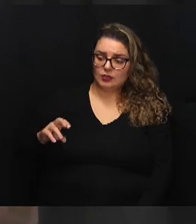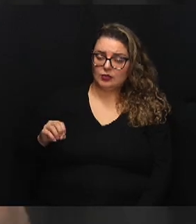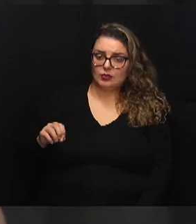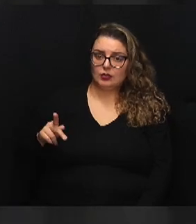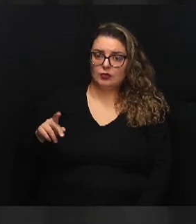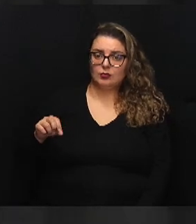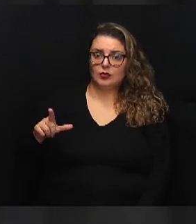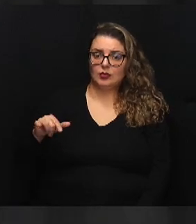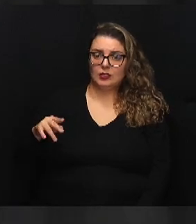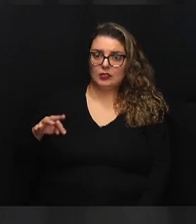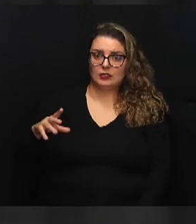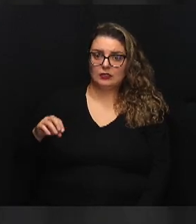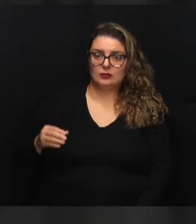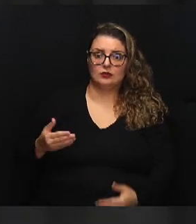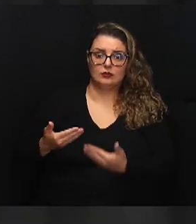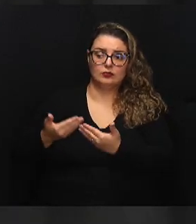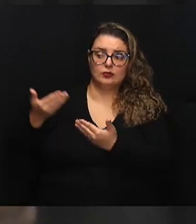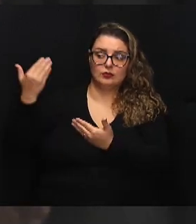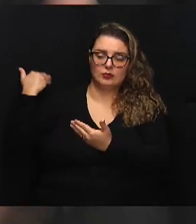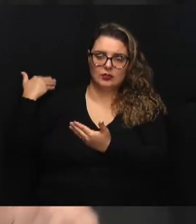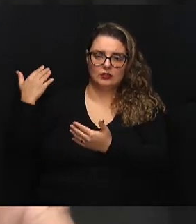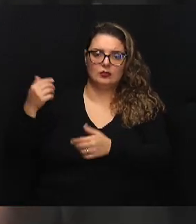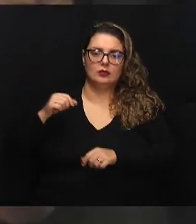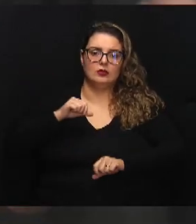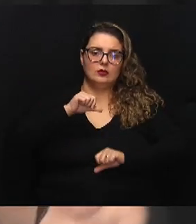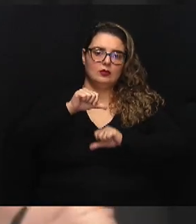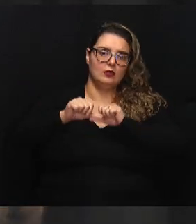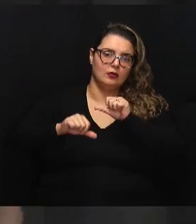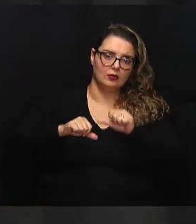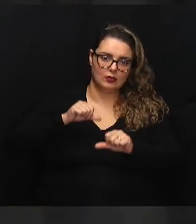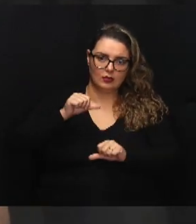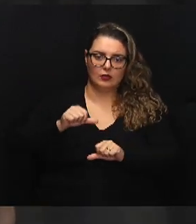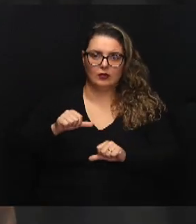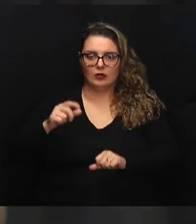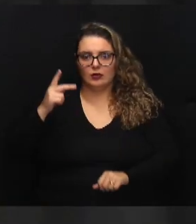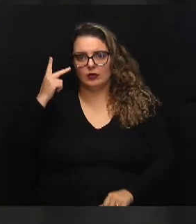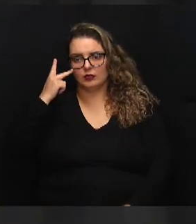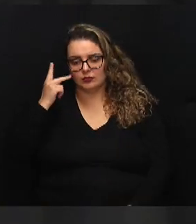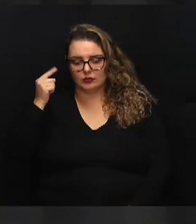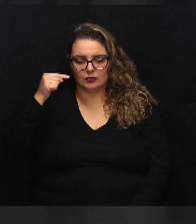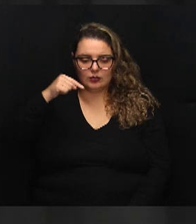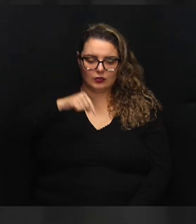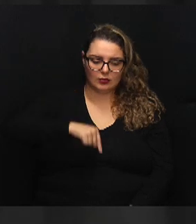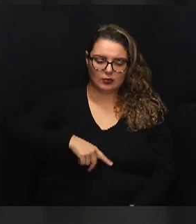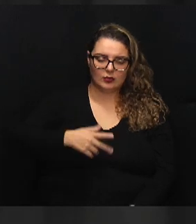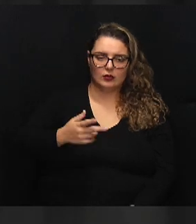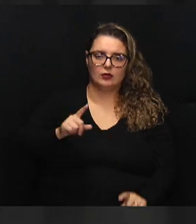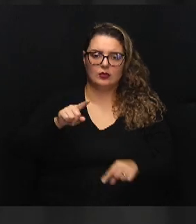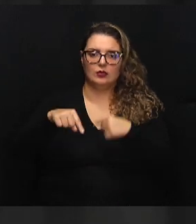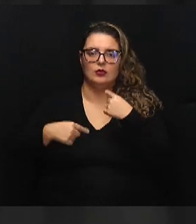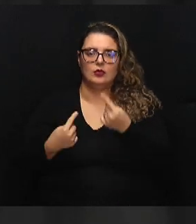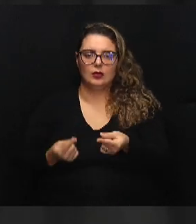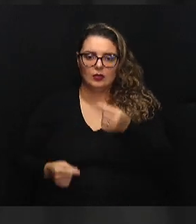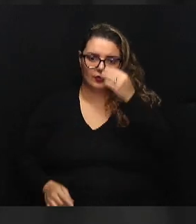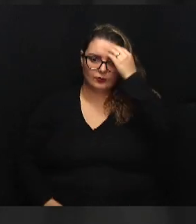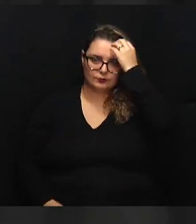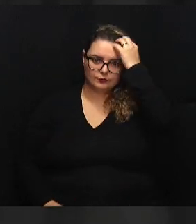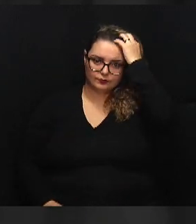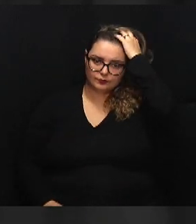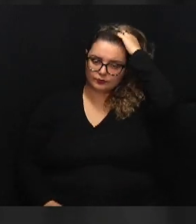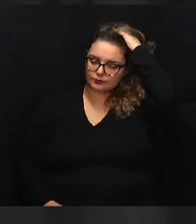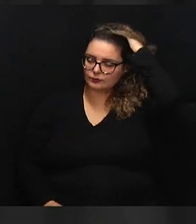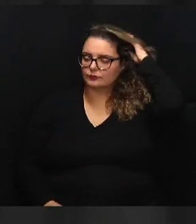lá atrás, e também a mudança do CROSS de São Paulo para cá, porque é outro